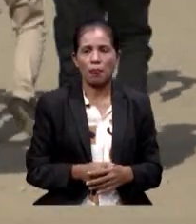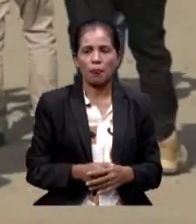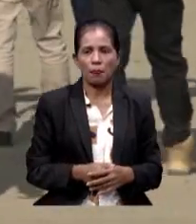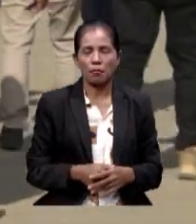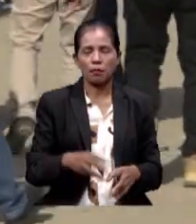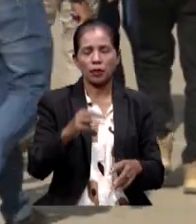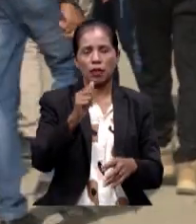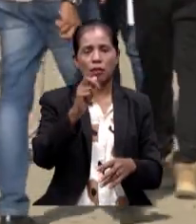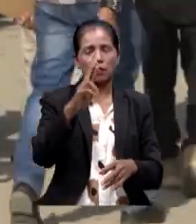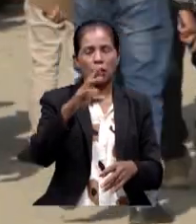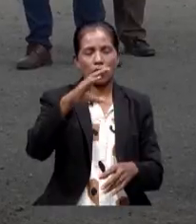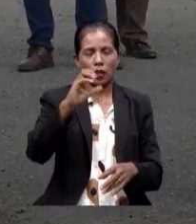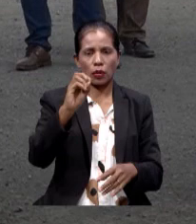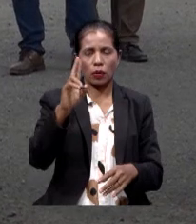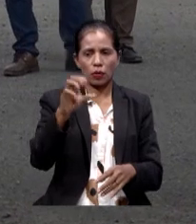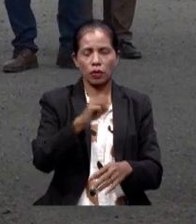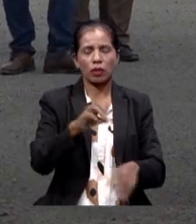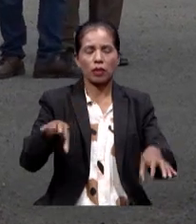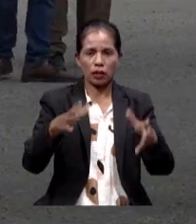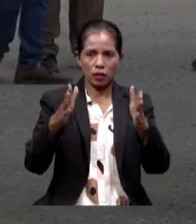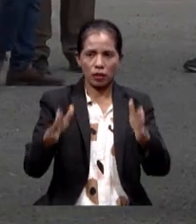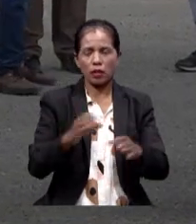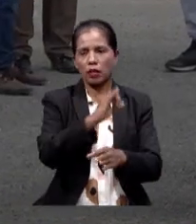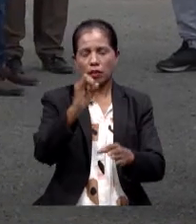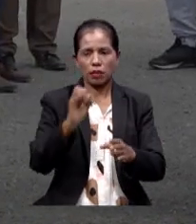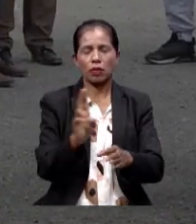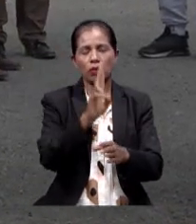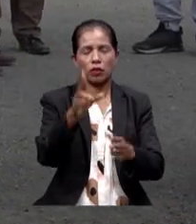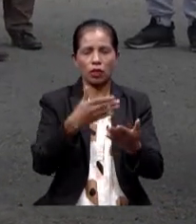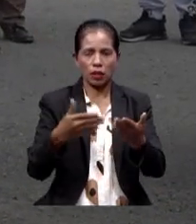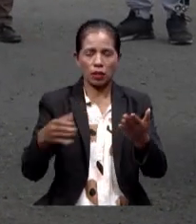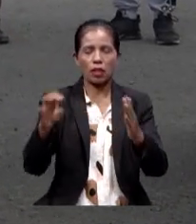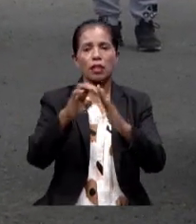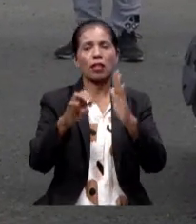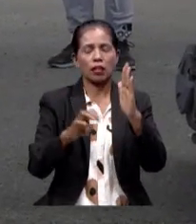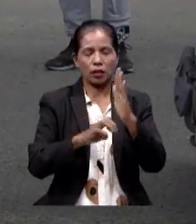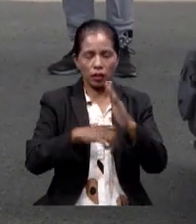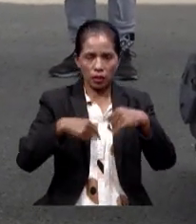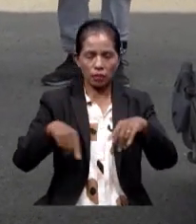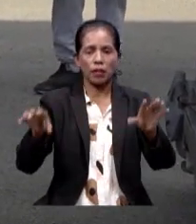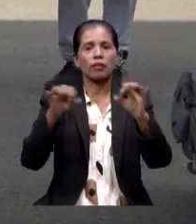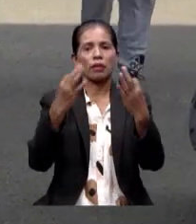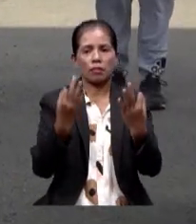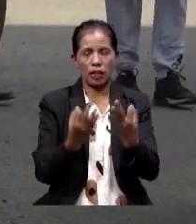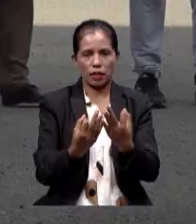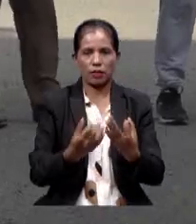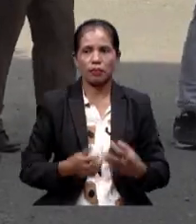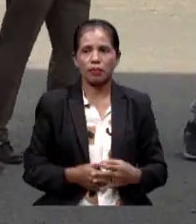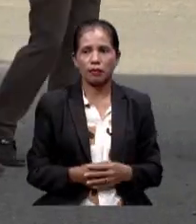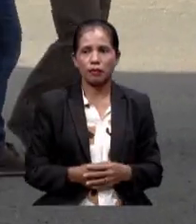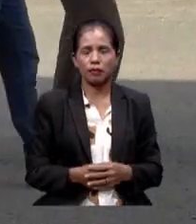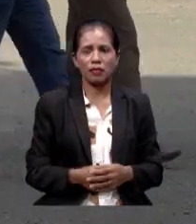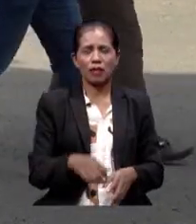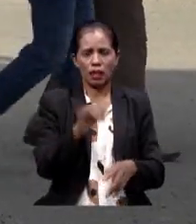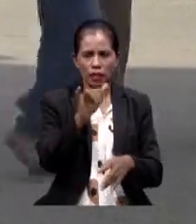Marcos Actuir, durante né funcionário Barak, mas identificado usa sessão estado onde passa férias sua família sim